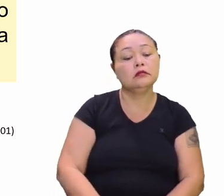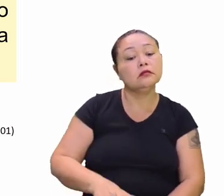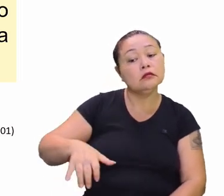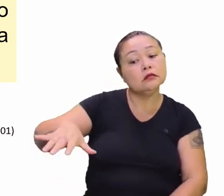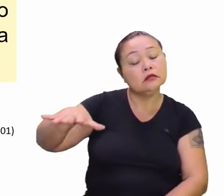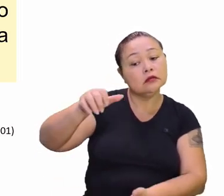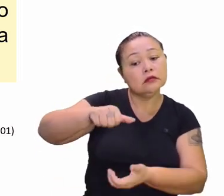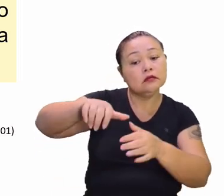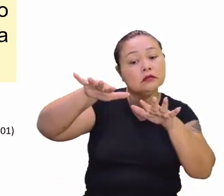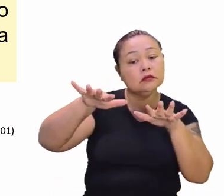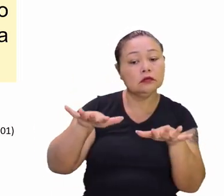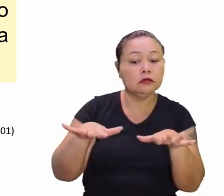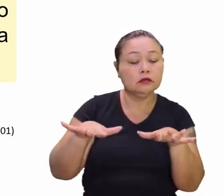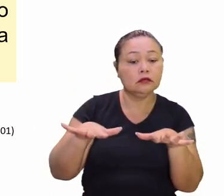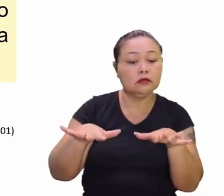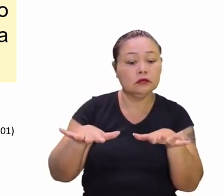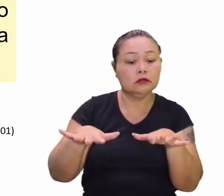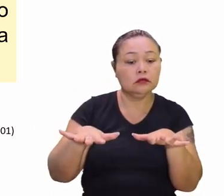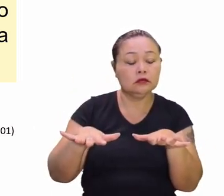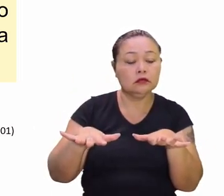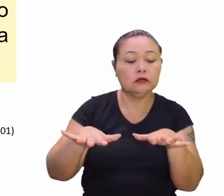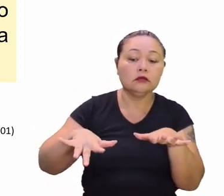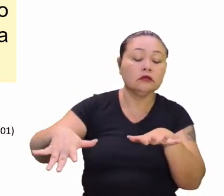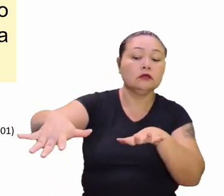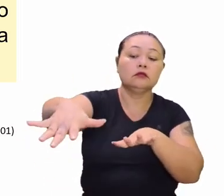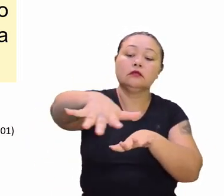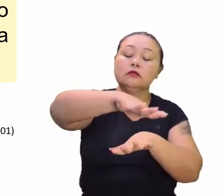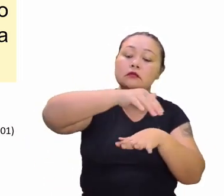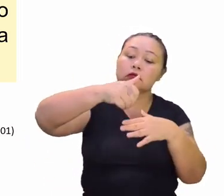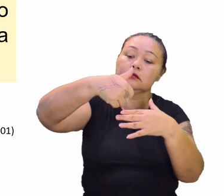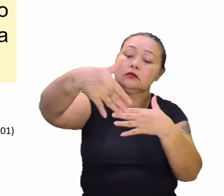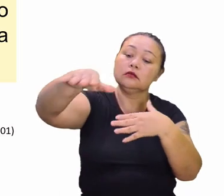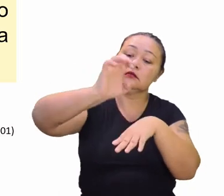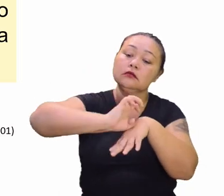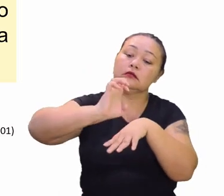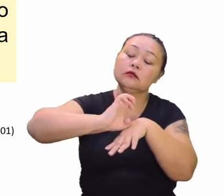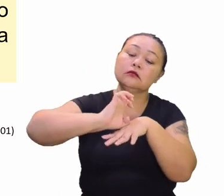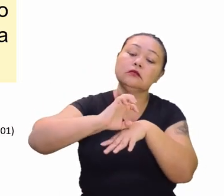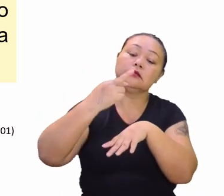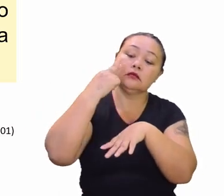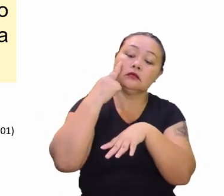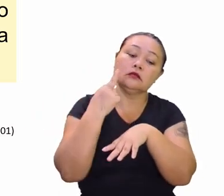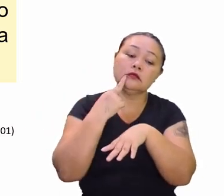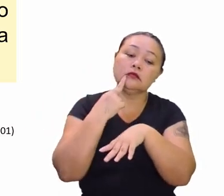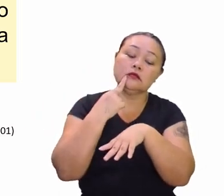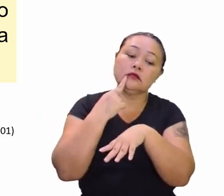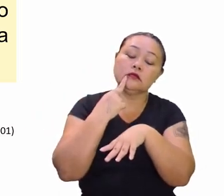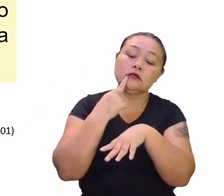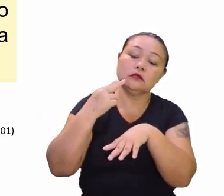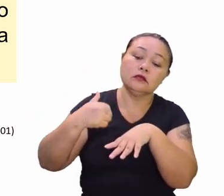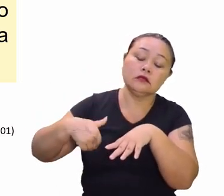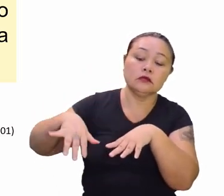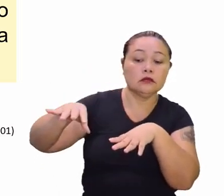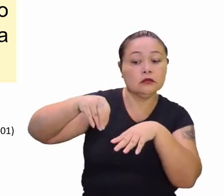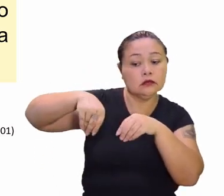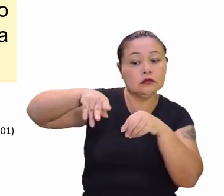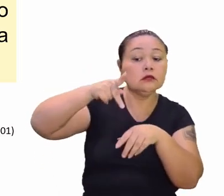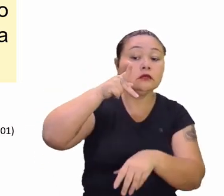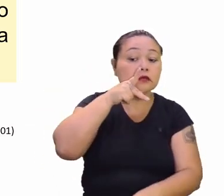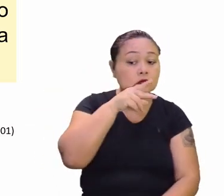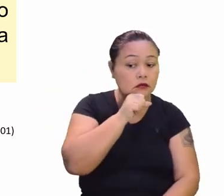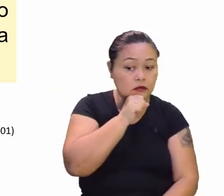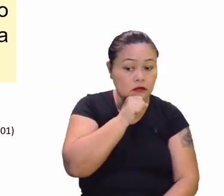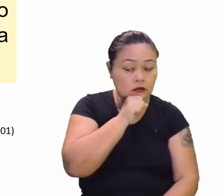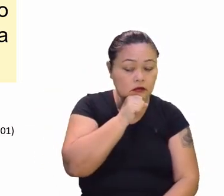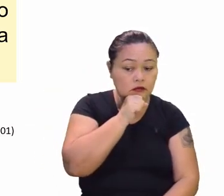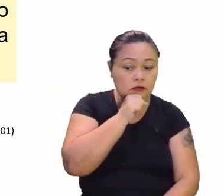E essa estação, ela tem abrangência além do estado de Rondônia. Ela compreende o território de Porto